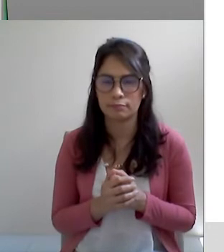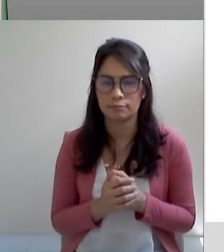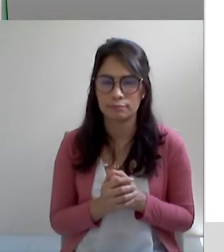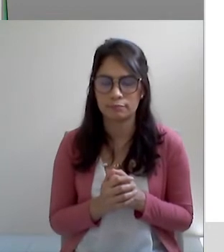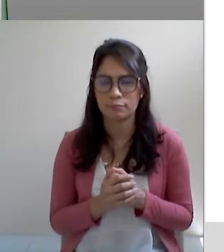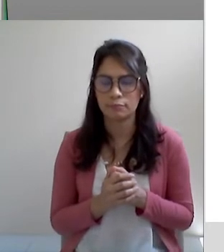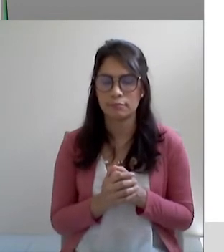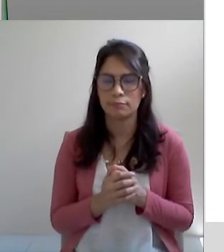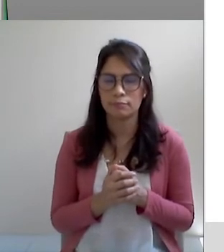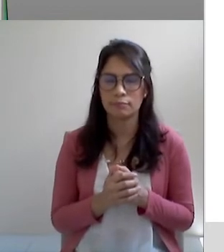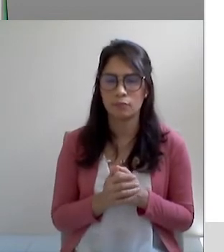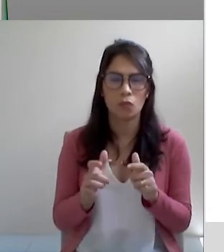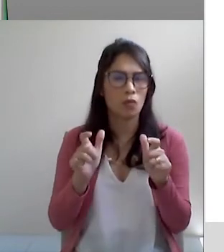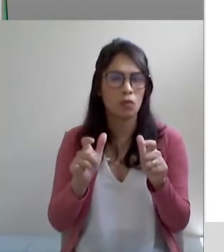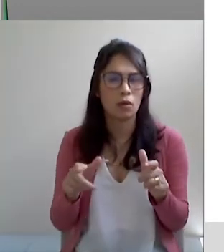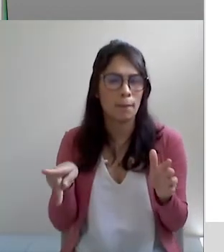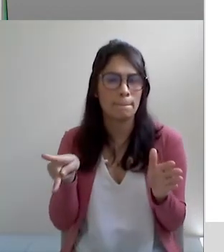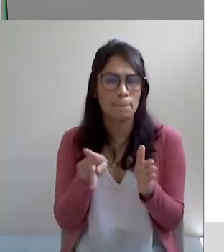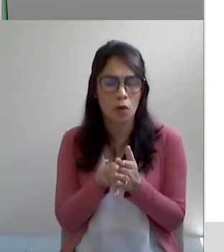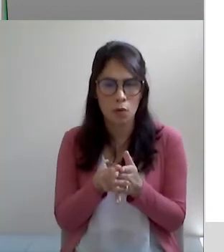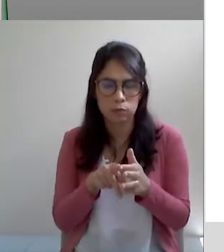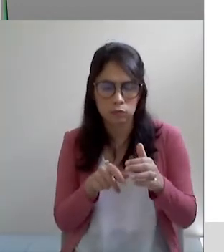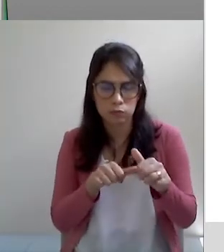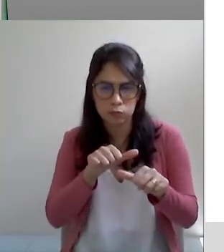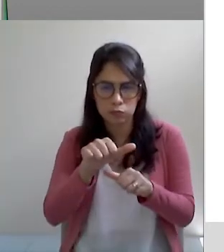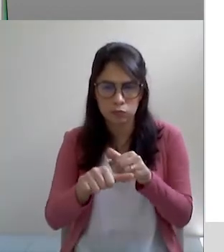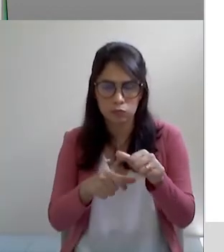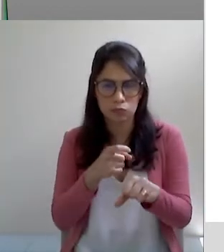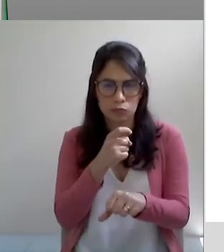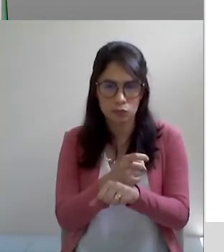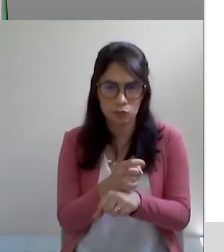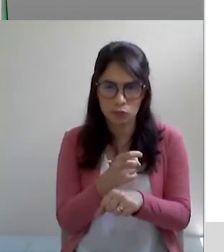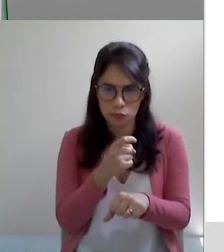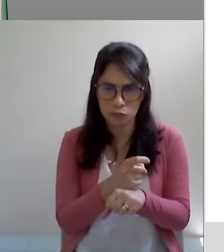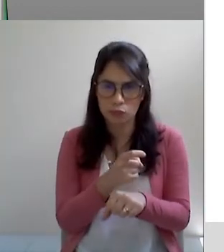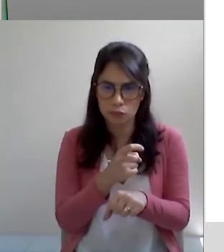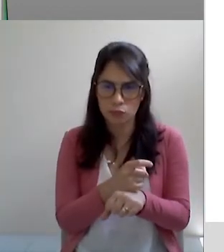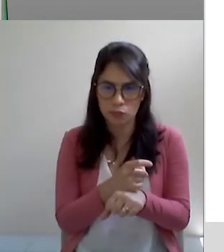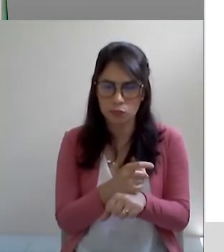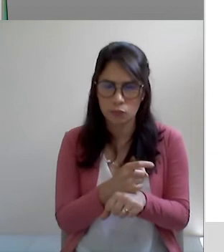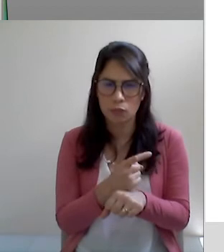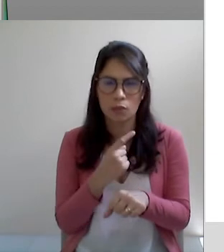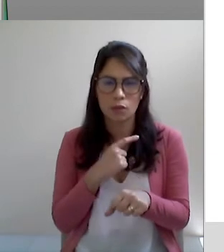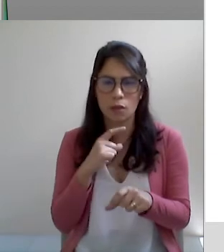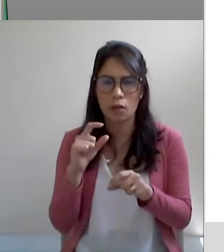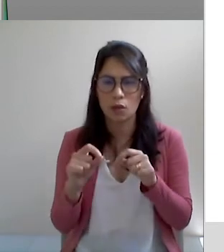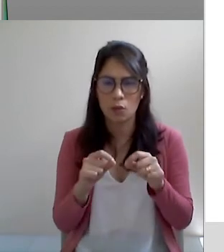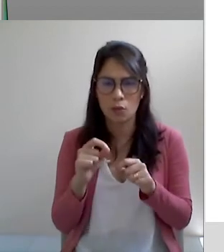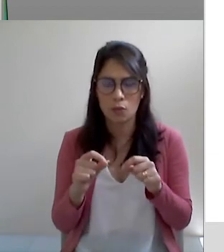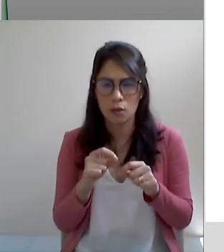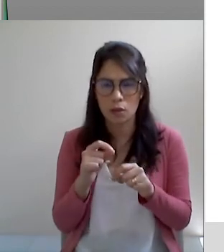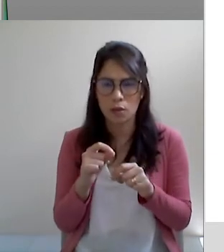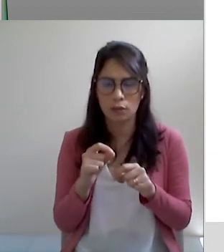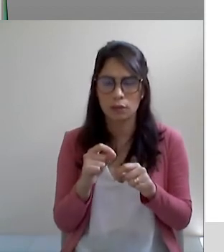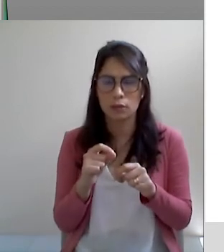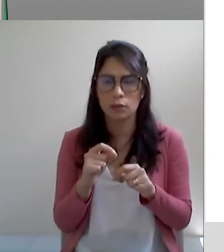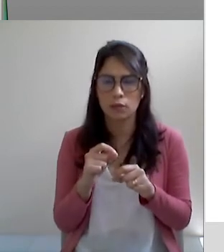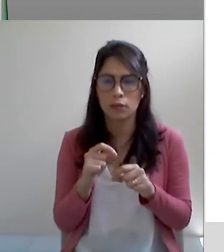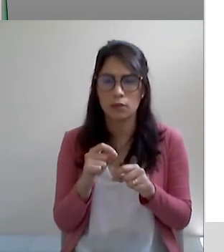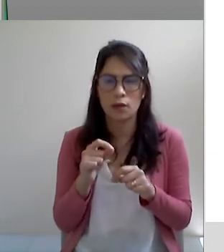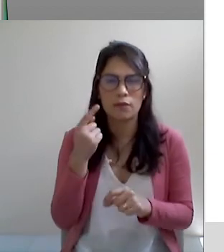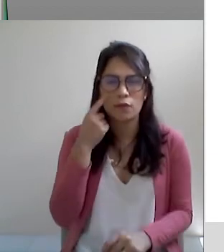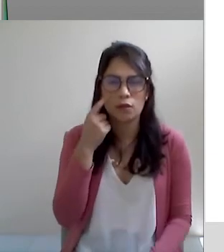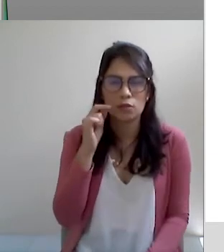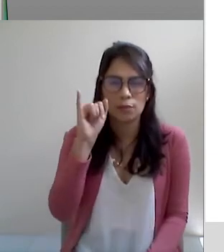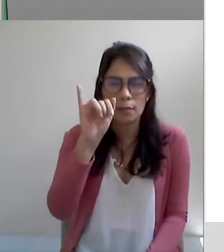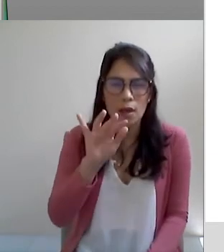O disco epifisário é a região da calcificação endocondral. Assim, encontramos regiões dignas